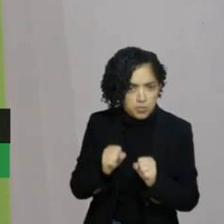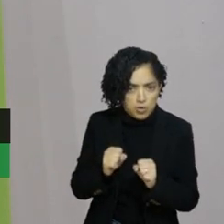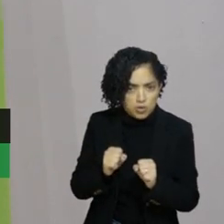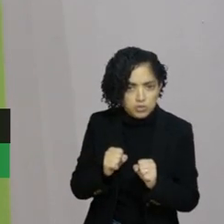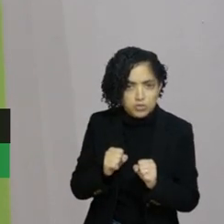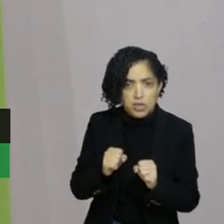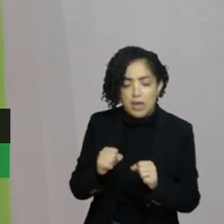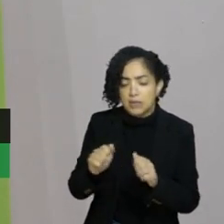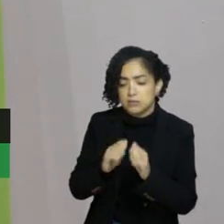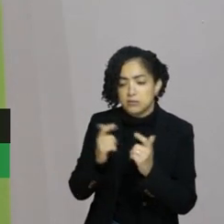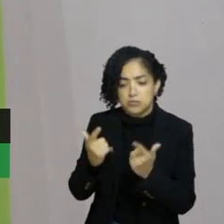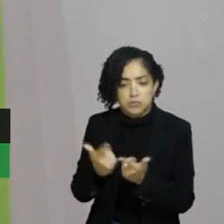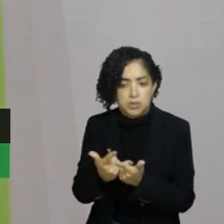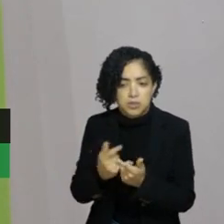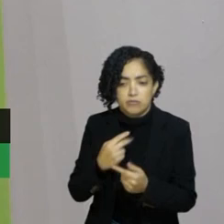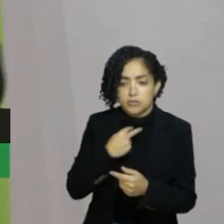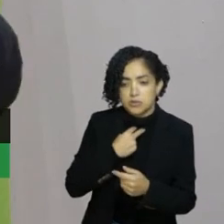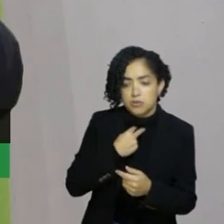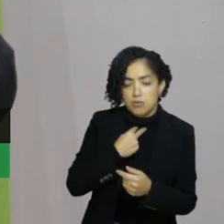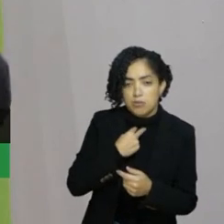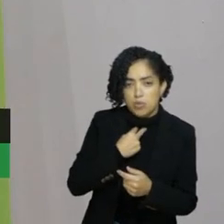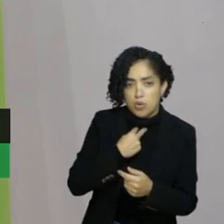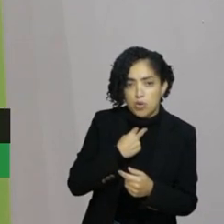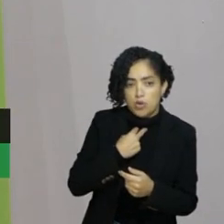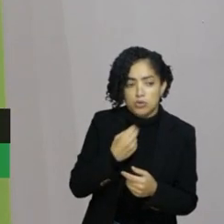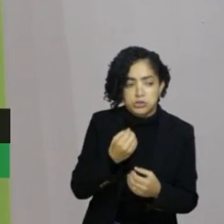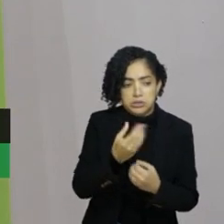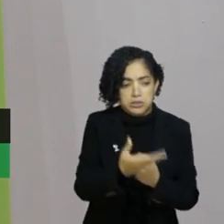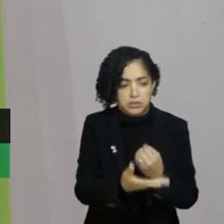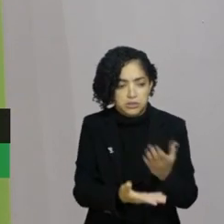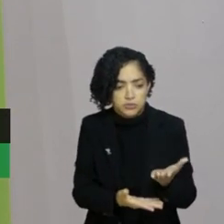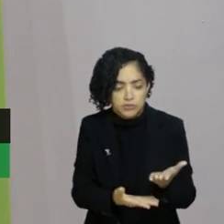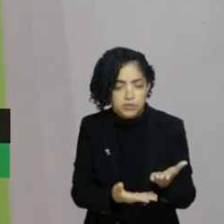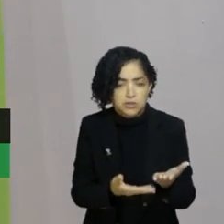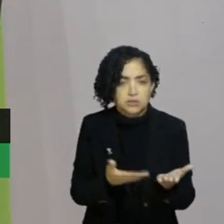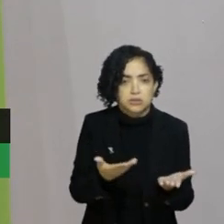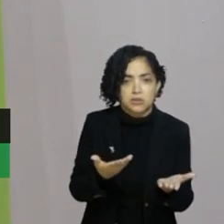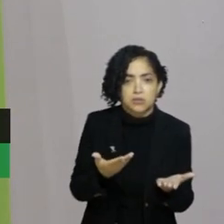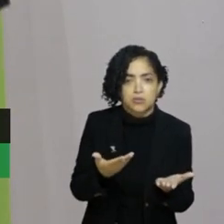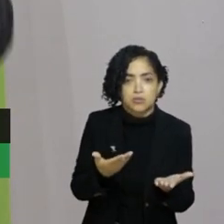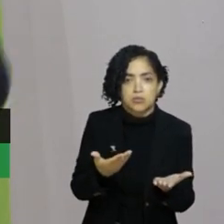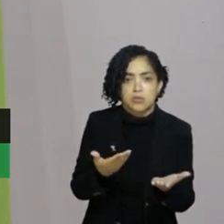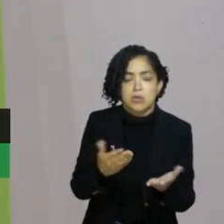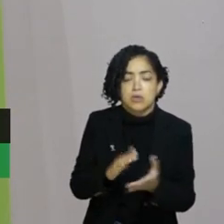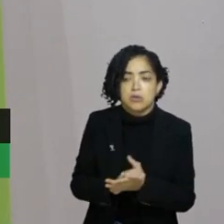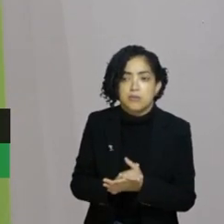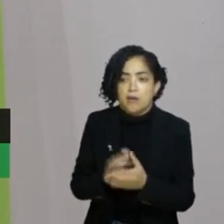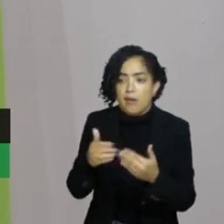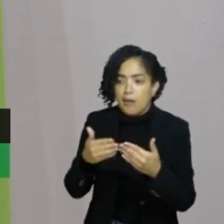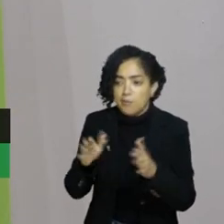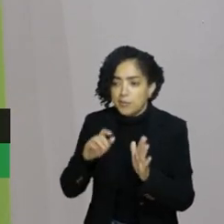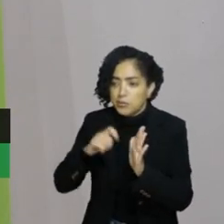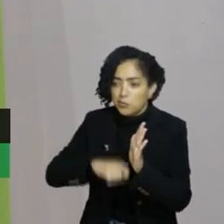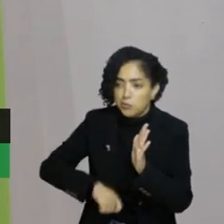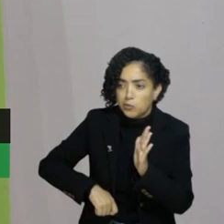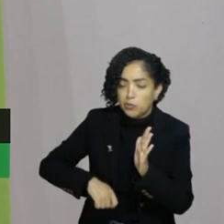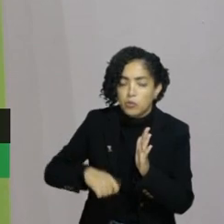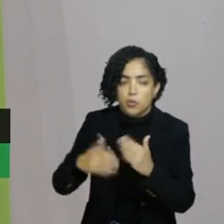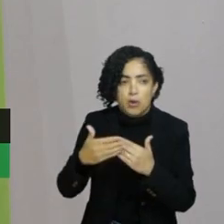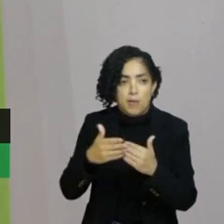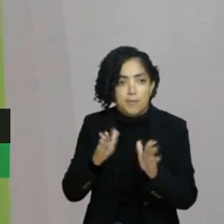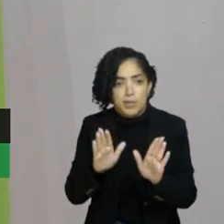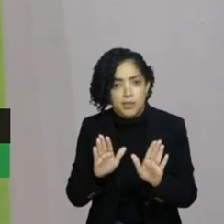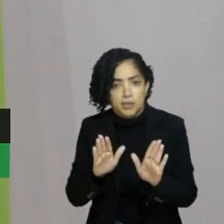Assembleia Legislativa, vocês não podem dar gratificação, você não pode abrir concurso, você não pode